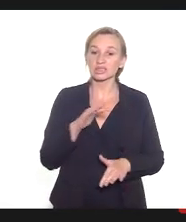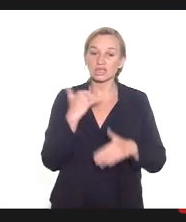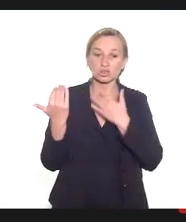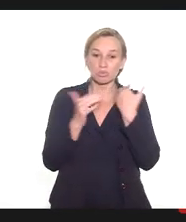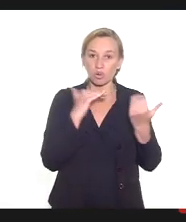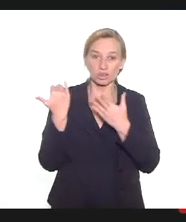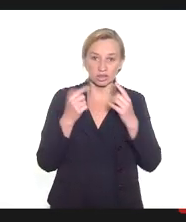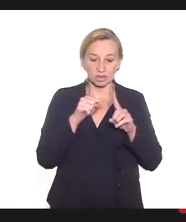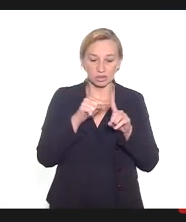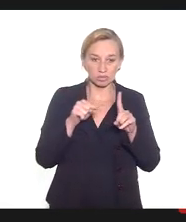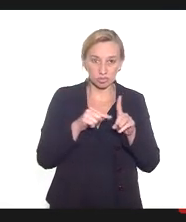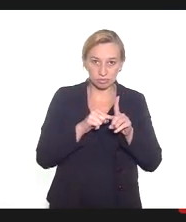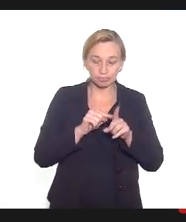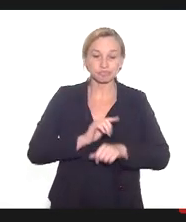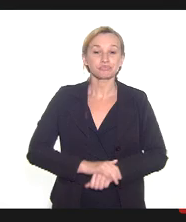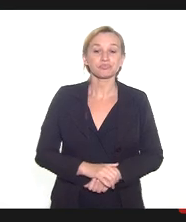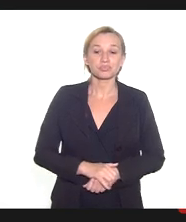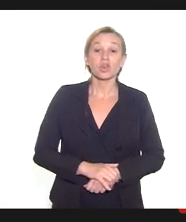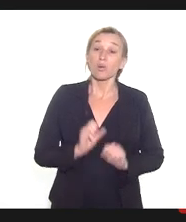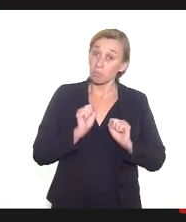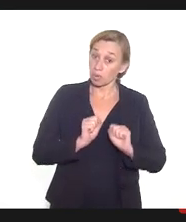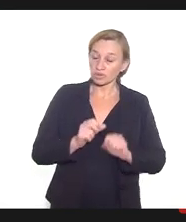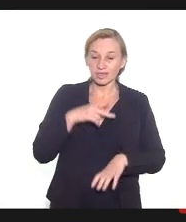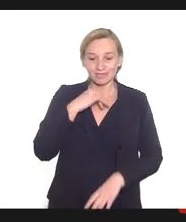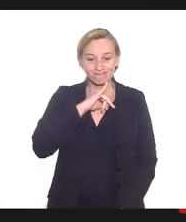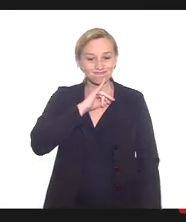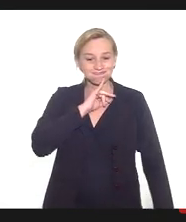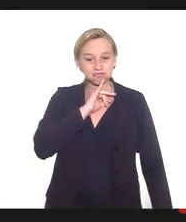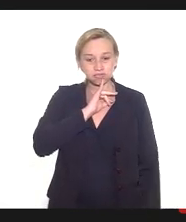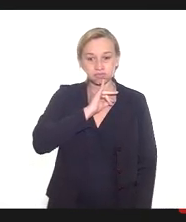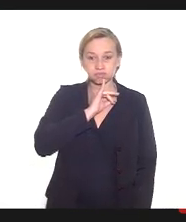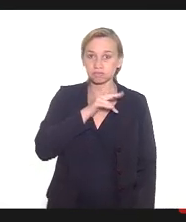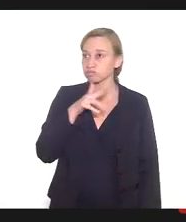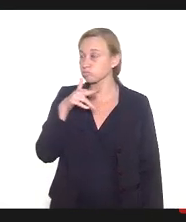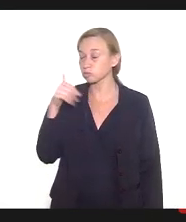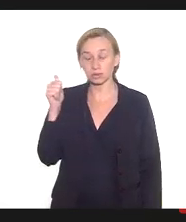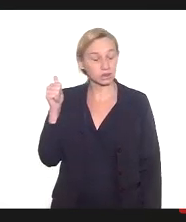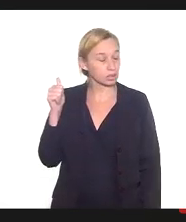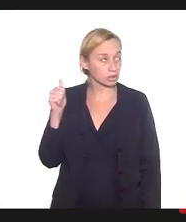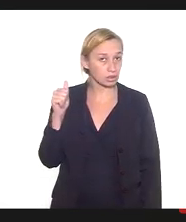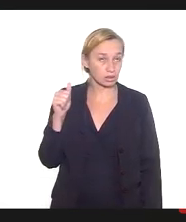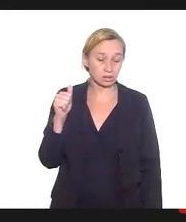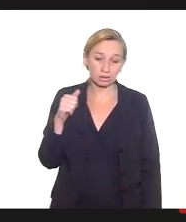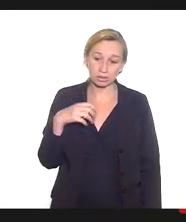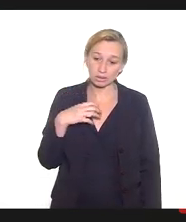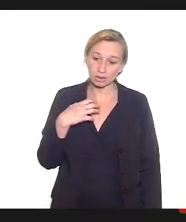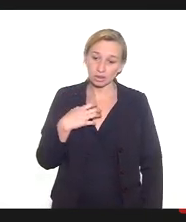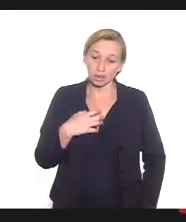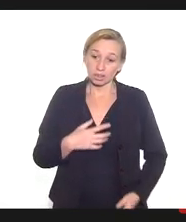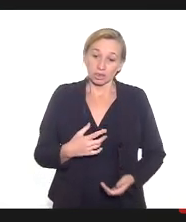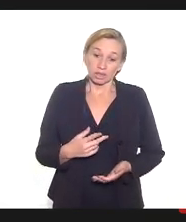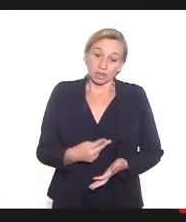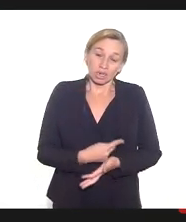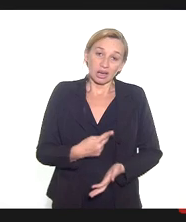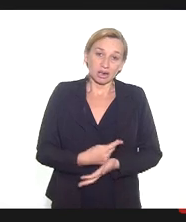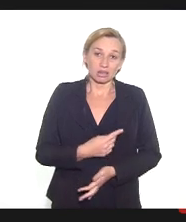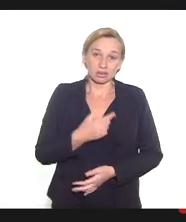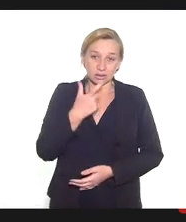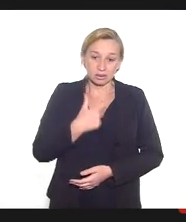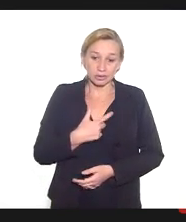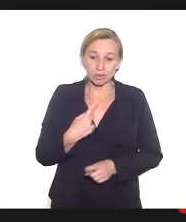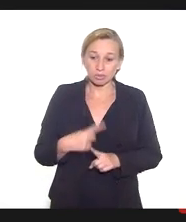mortes maternas e eu posso dizer que infelizmente eu nunca quis tão desesperadamente está errada porque